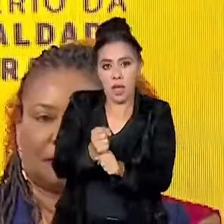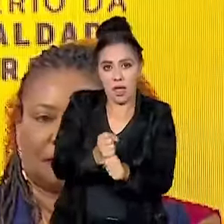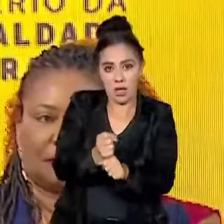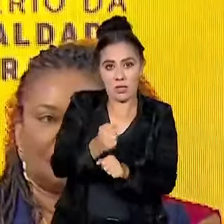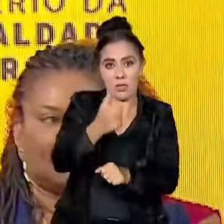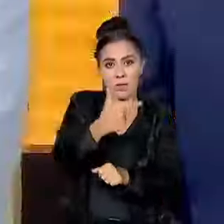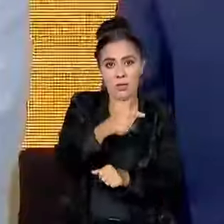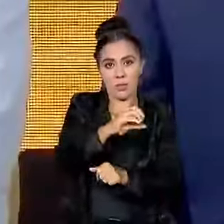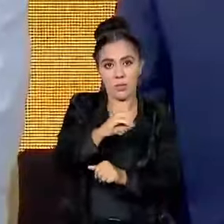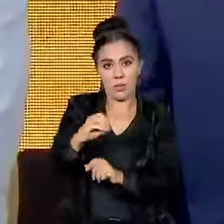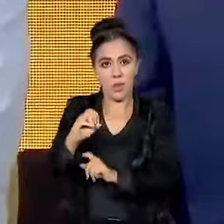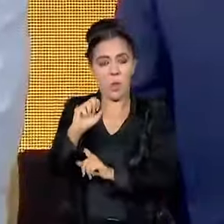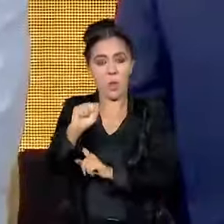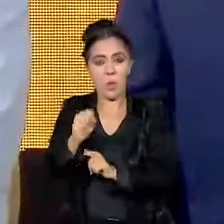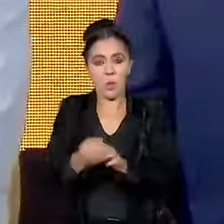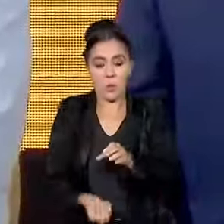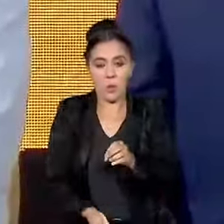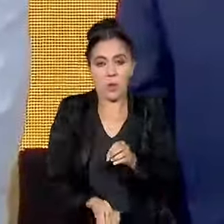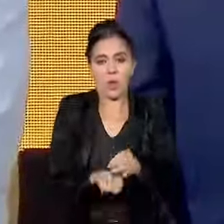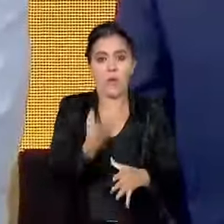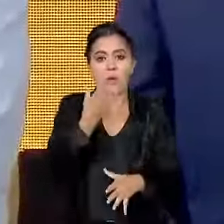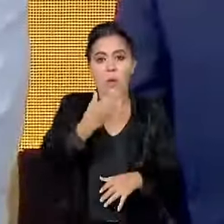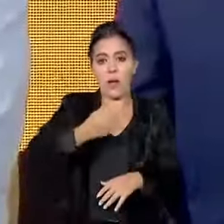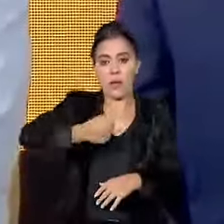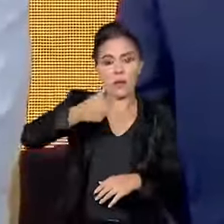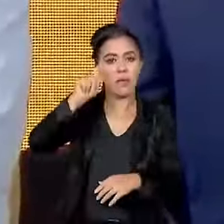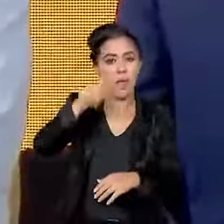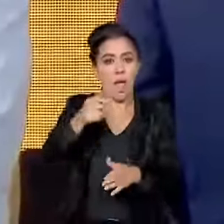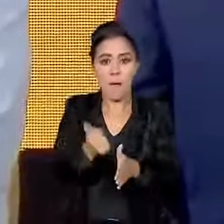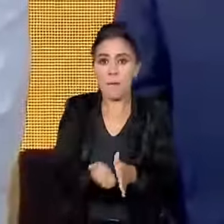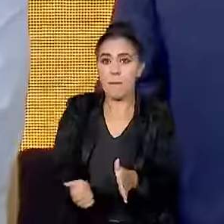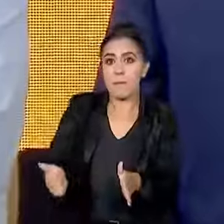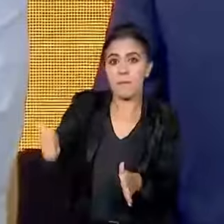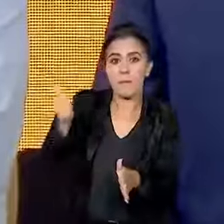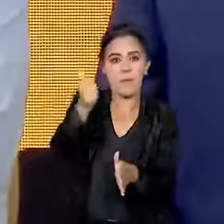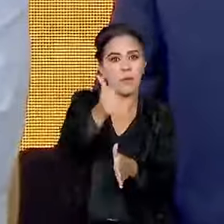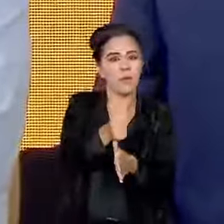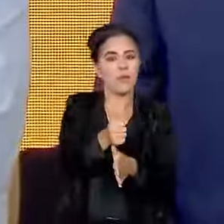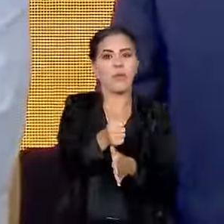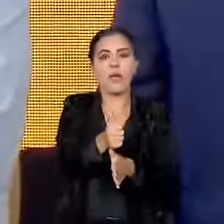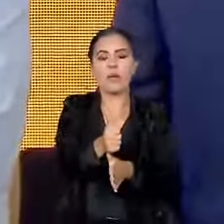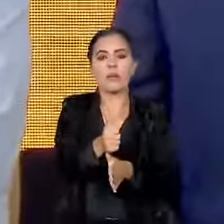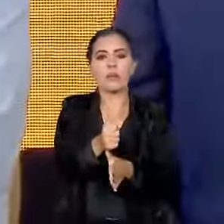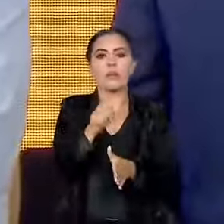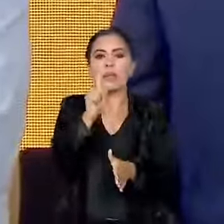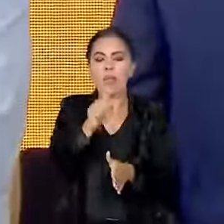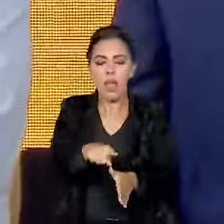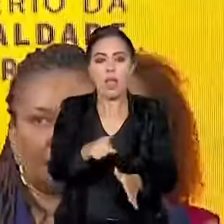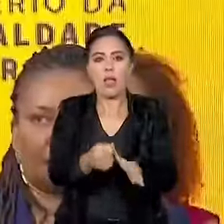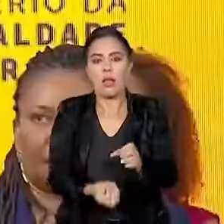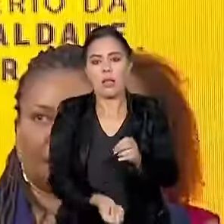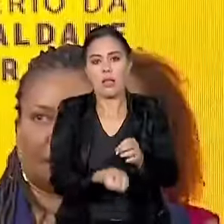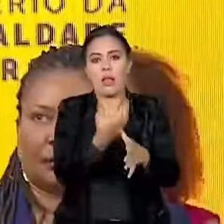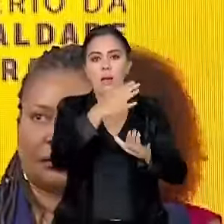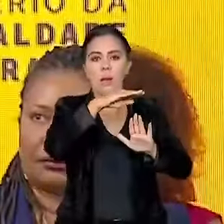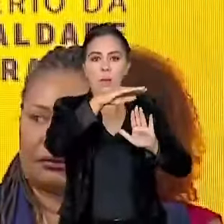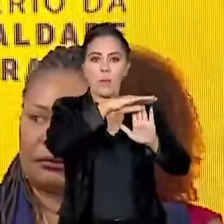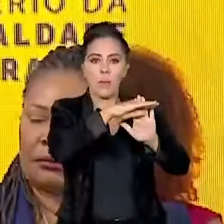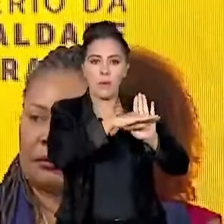2008 criou como primeira prioridade criar o